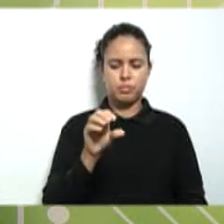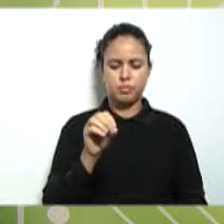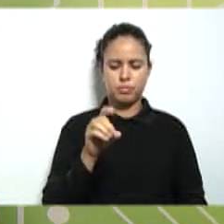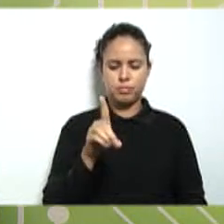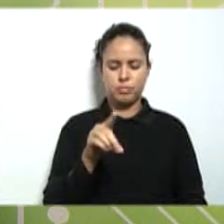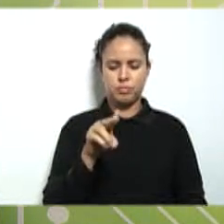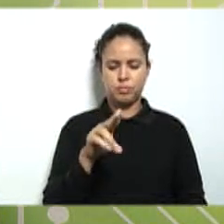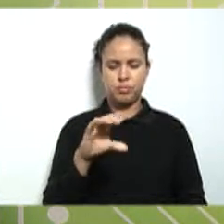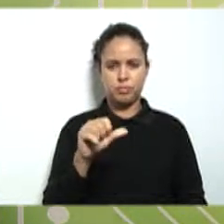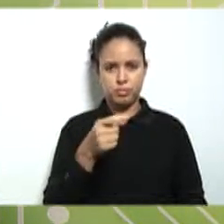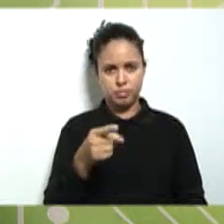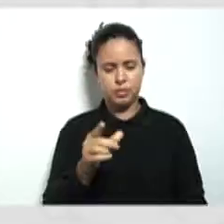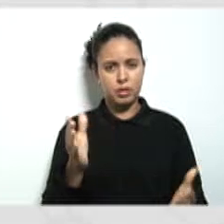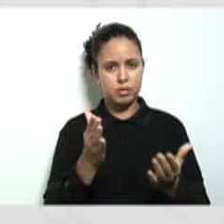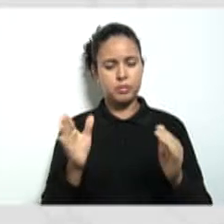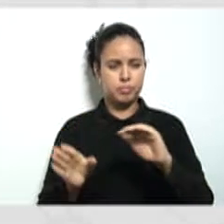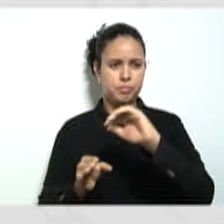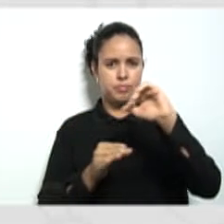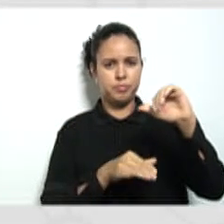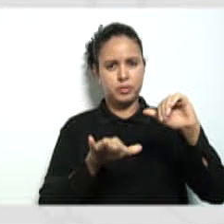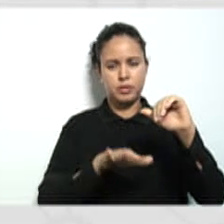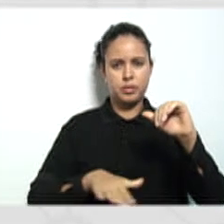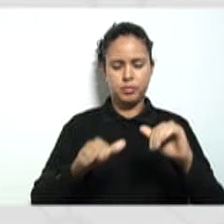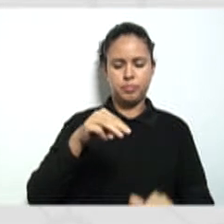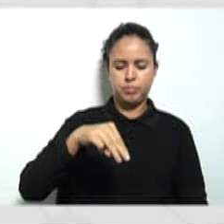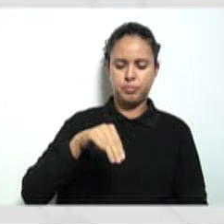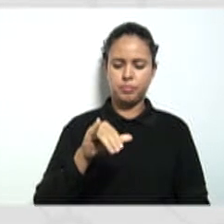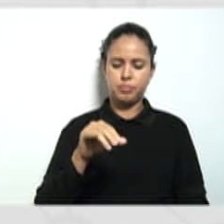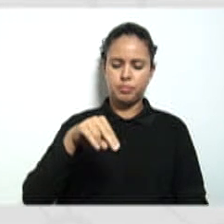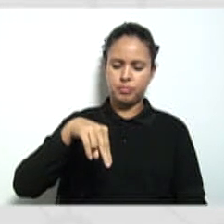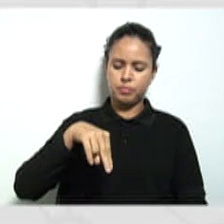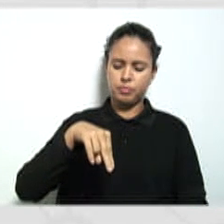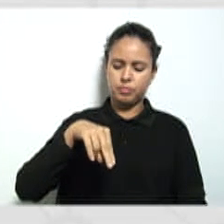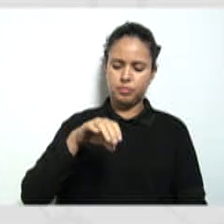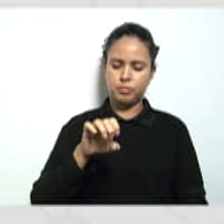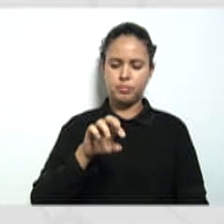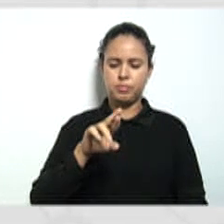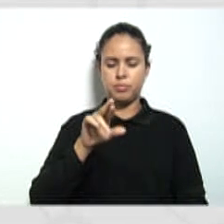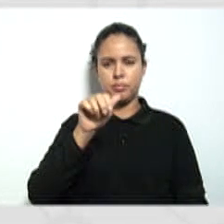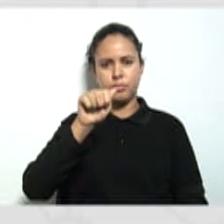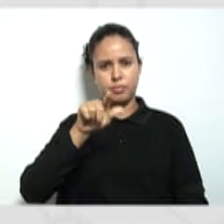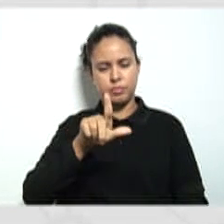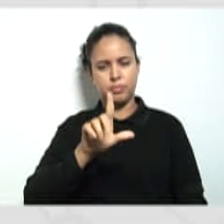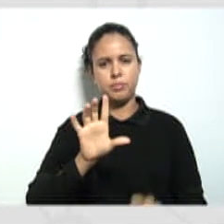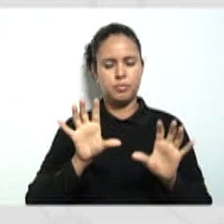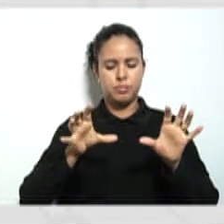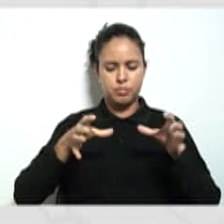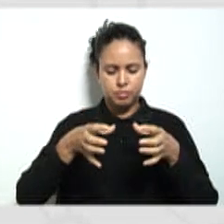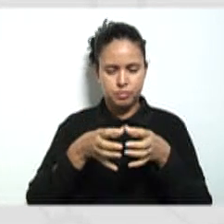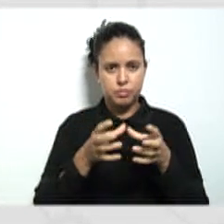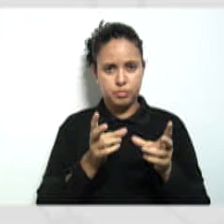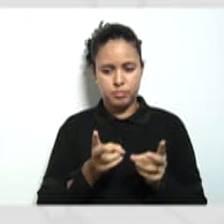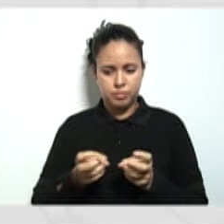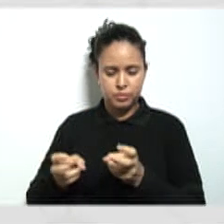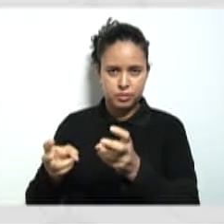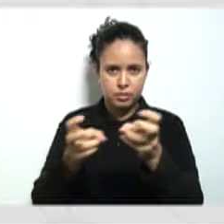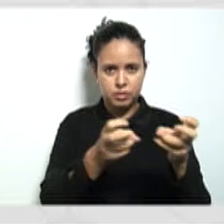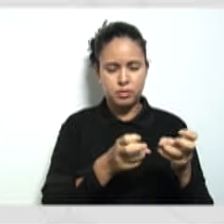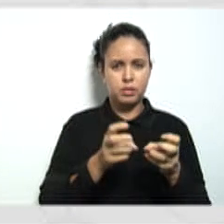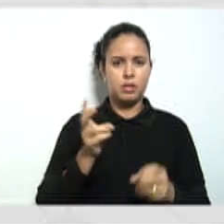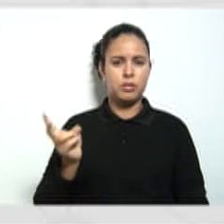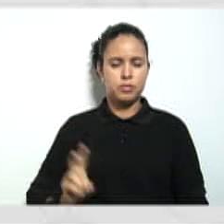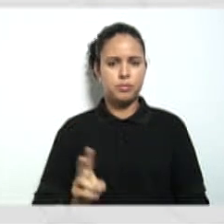sobre a cooperativa do ramo mineral. A gente vê aqui que o ramo mineral reúne a grande questão das cooperativas, que é a